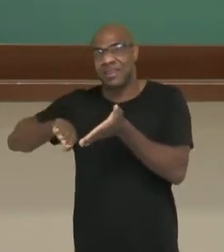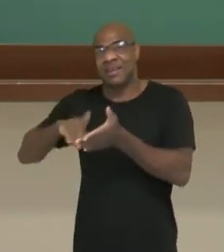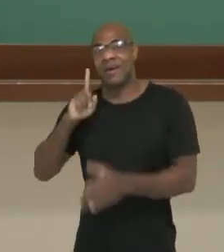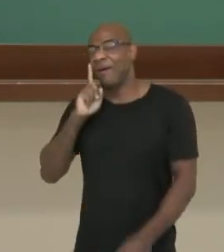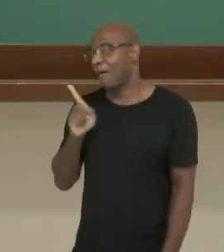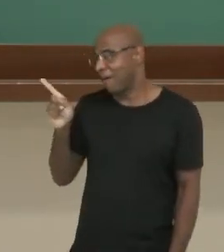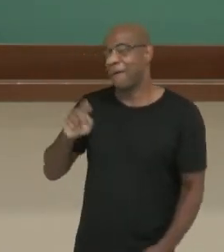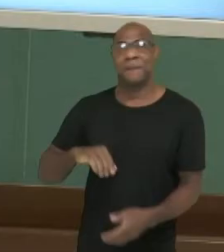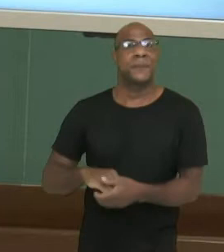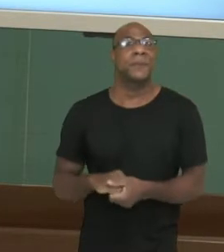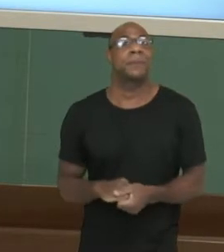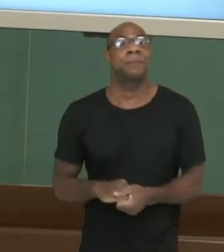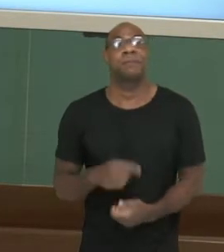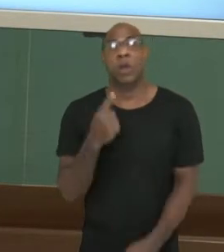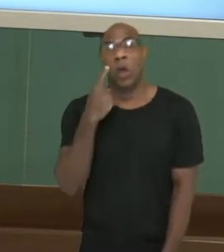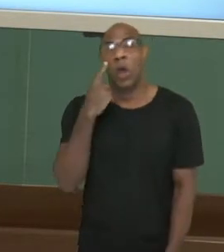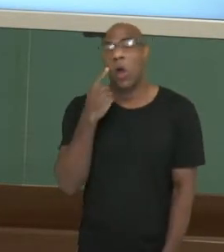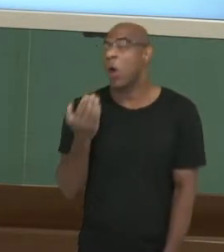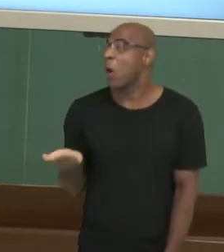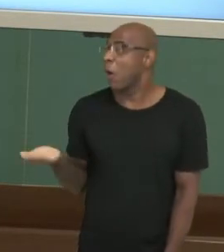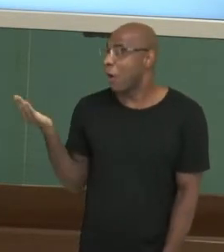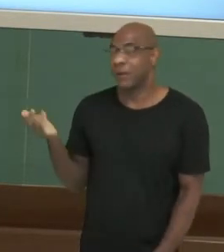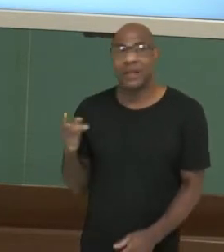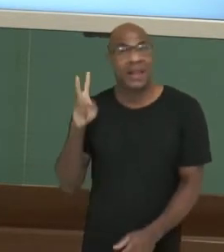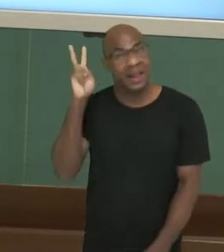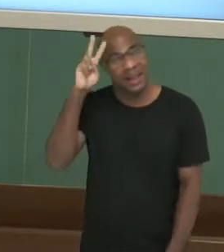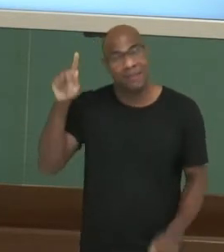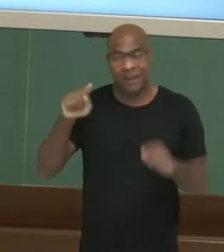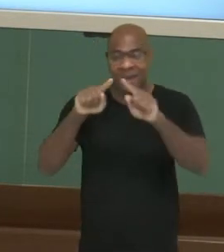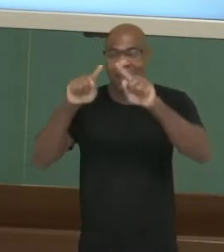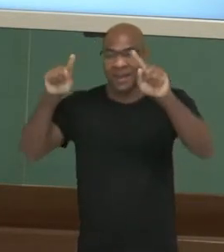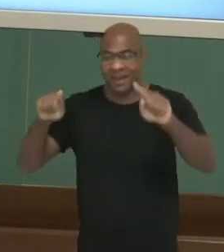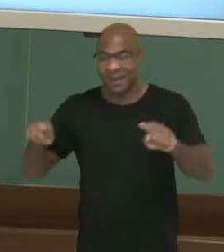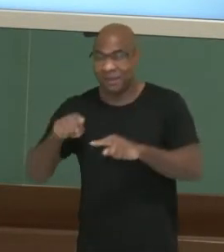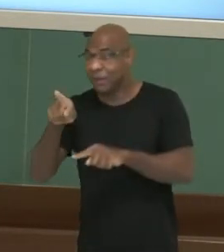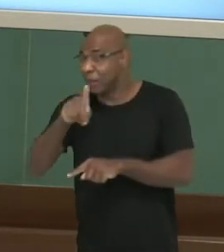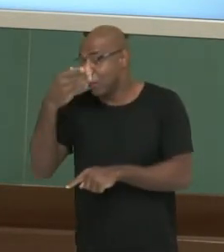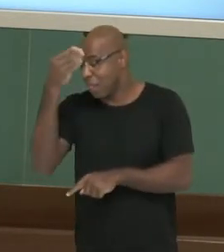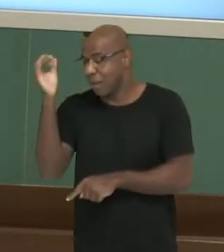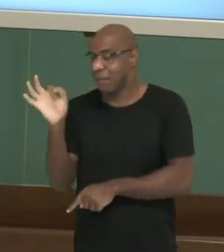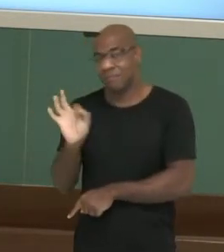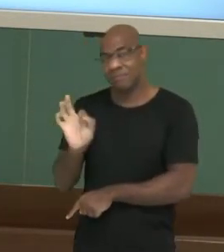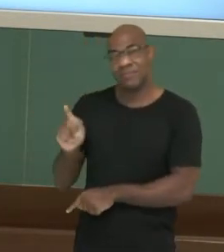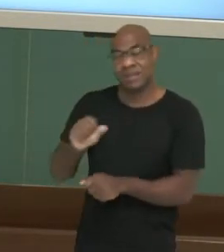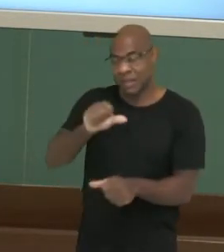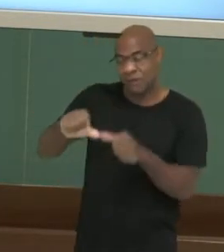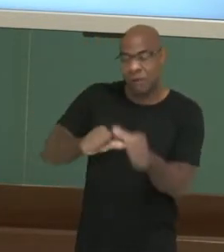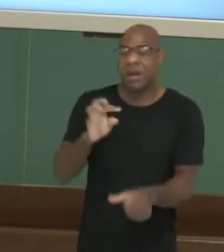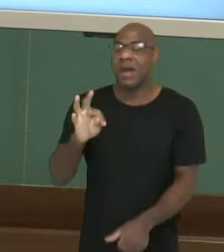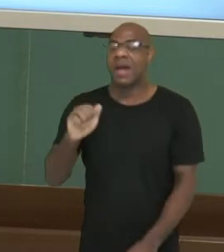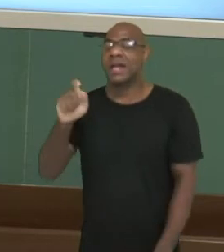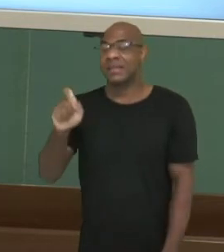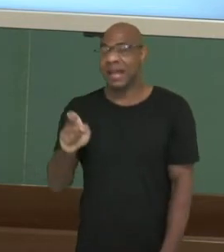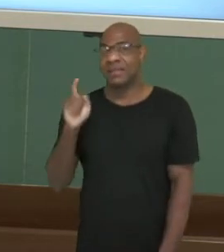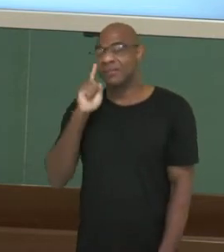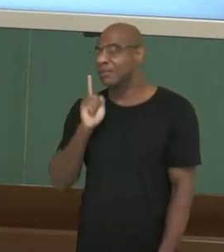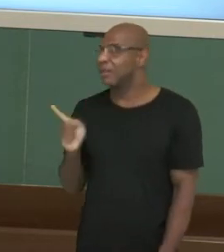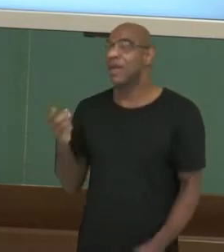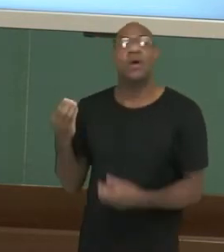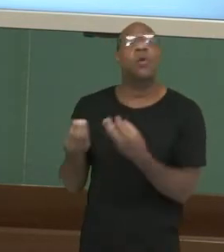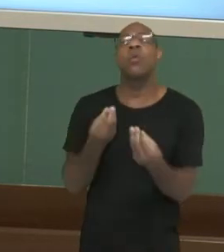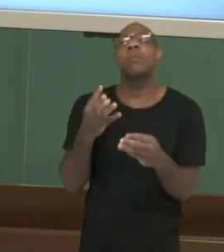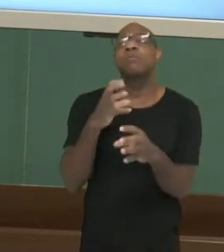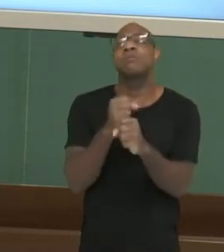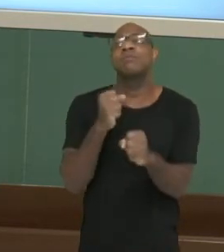lá. Ó, coloquei um lembrete aqui, né, para você não esquecer de transformar a taxa. Então, vamos ver como fica essa